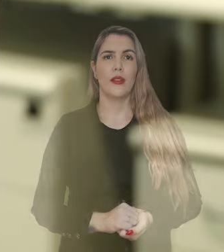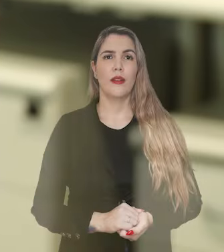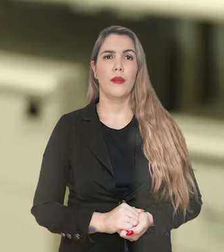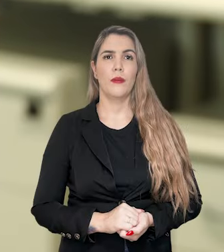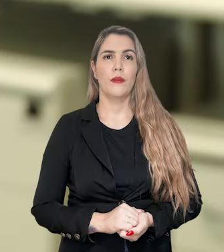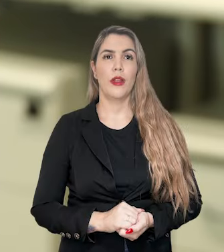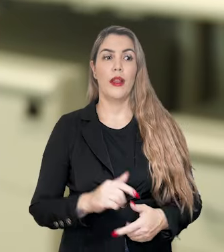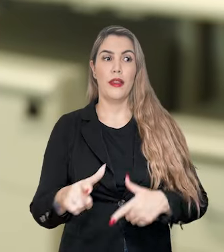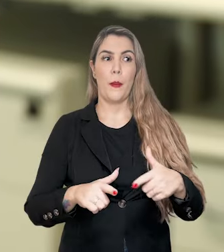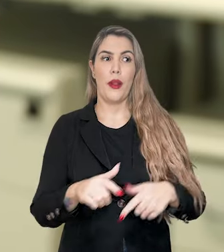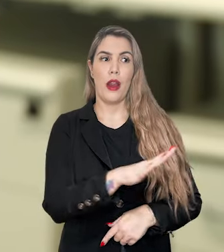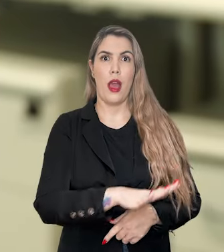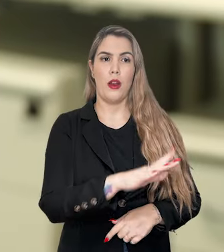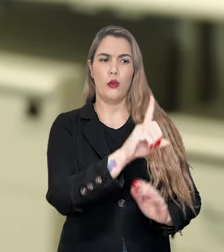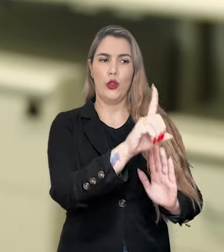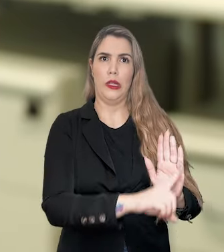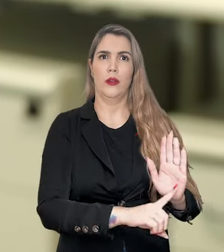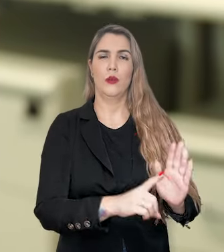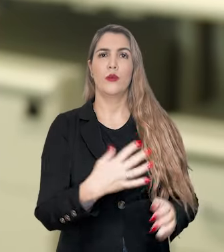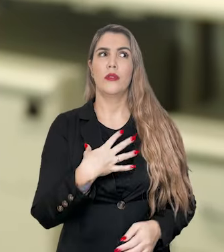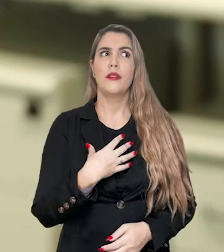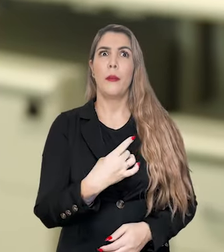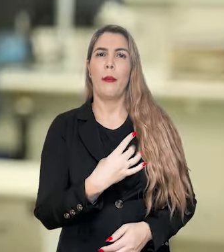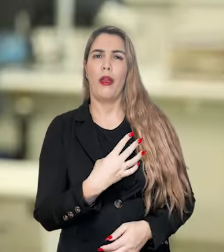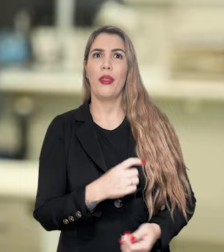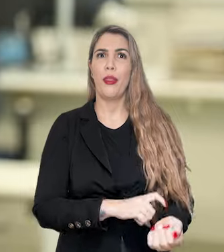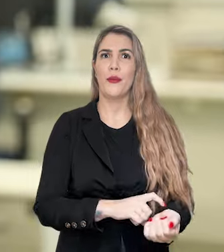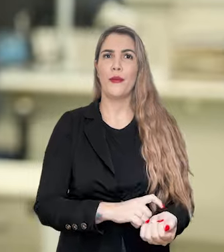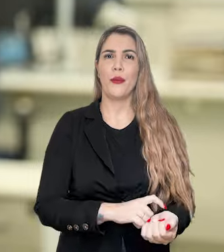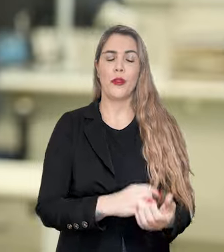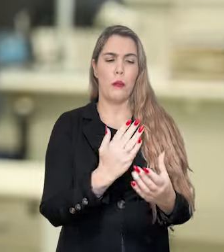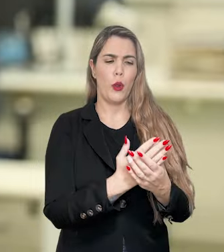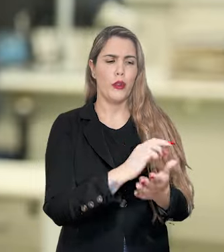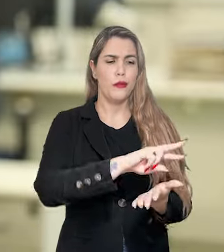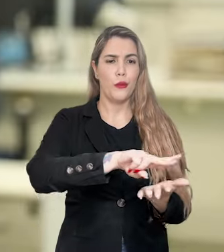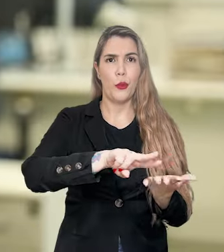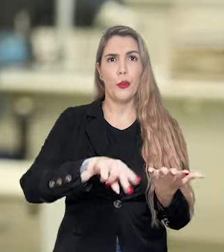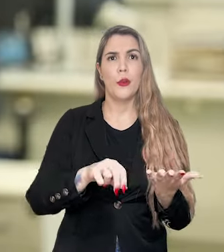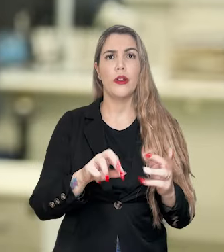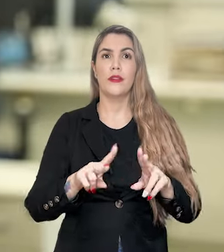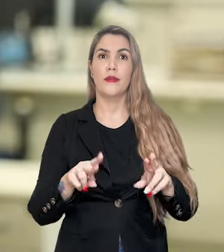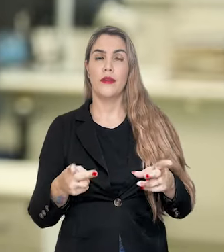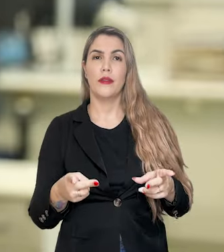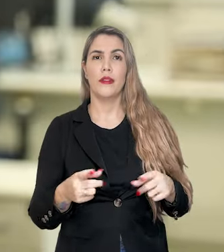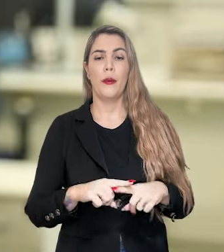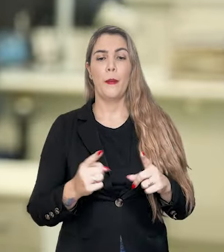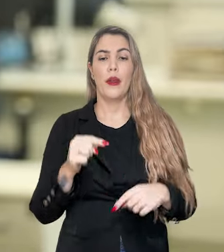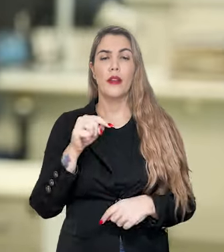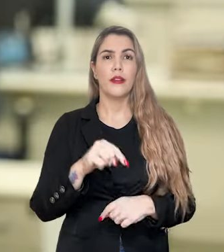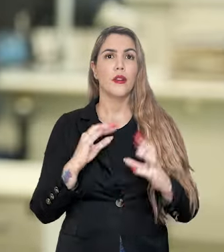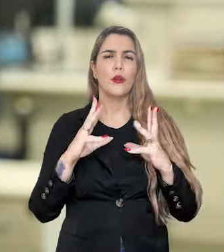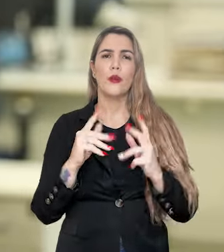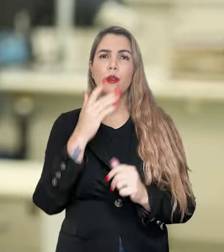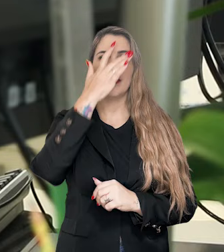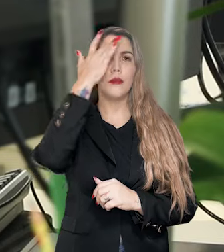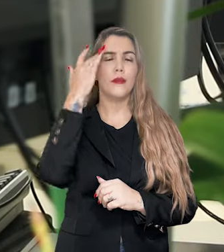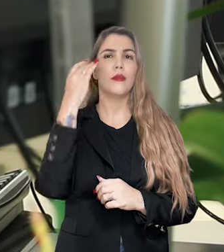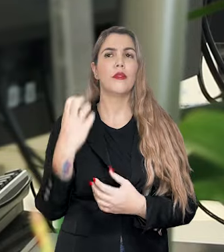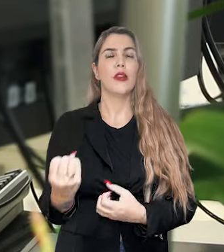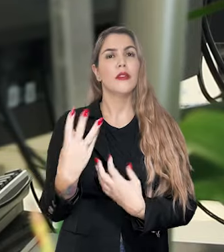Para quem não trabalha na área, dá um pouco de medo, né? Nossa, trabalhar com tantos processos, tantas coisas diferentes, mas aqui todo mundo,